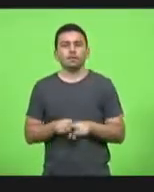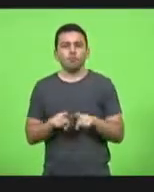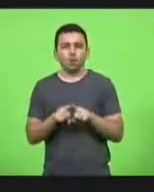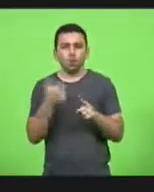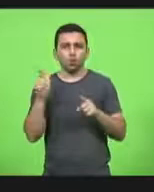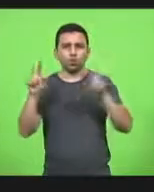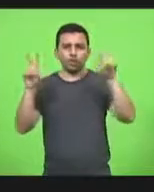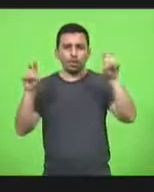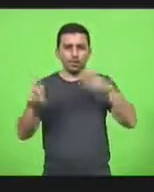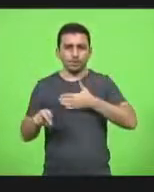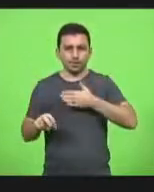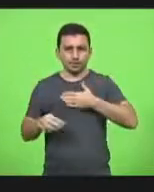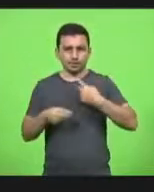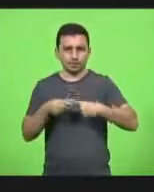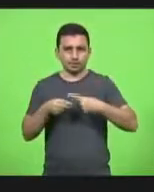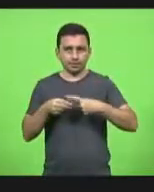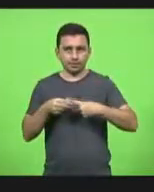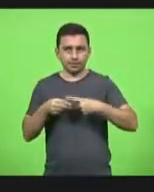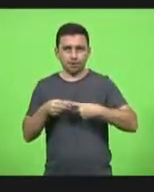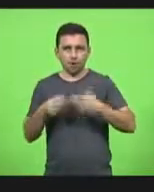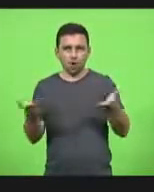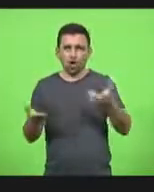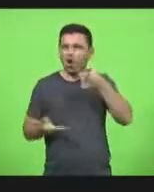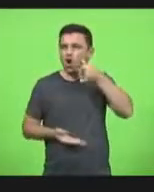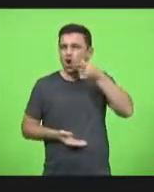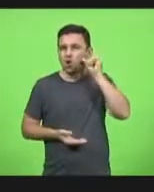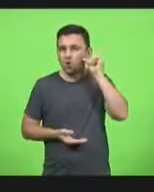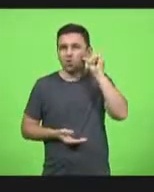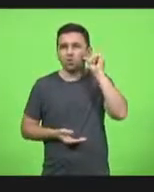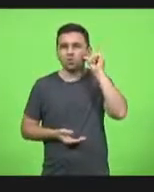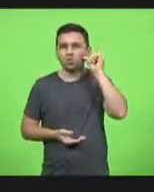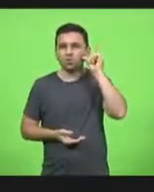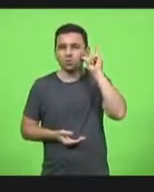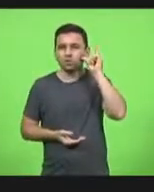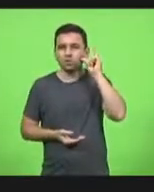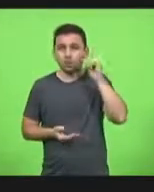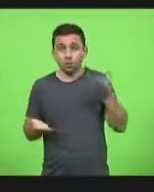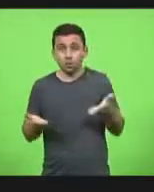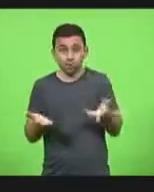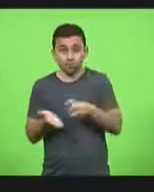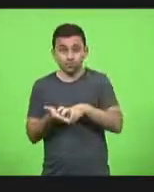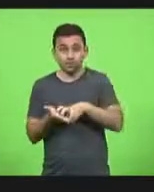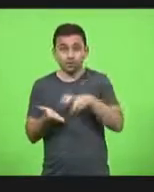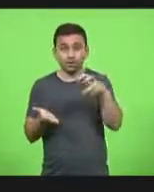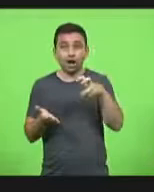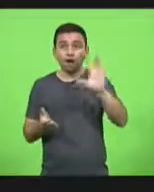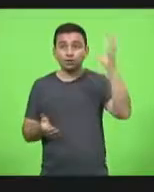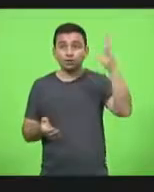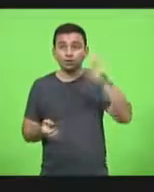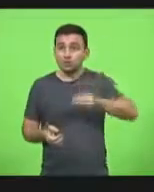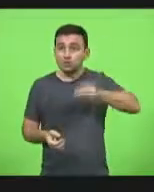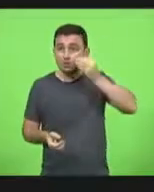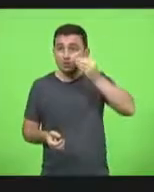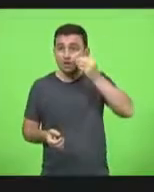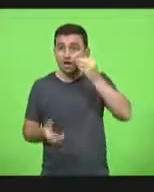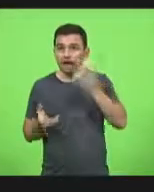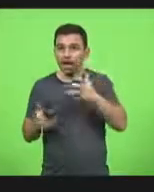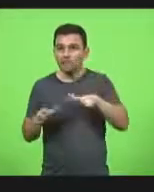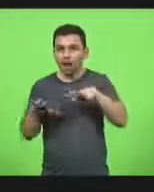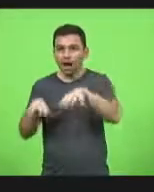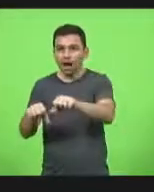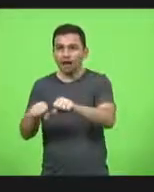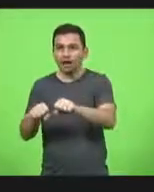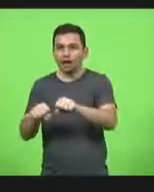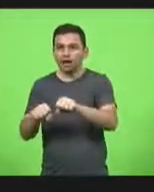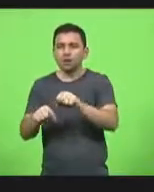mesmo, é da minha cidade. No dia de ontem, no dia de hoje de manhã, houve uma tentativa de reintegração de posse de